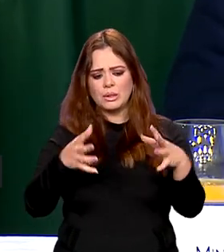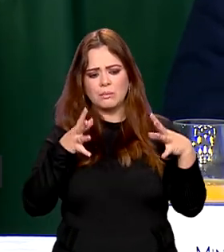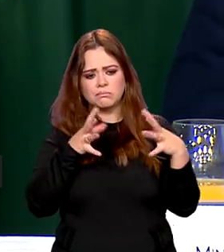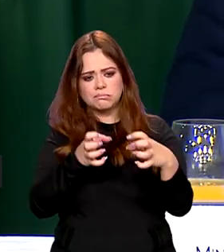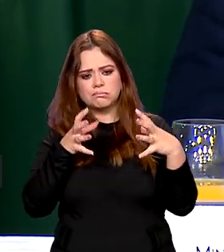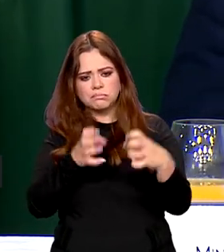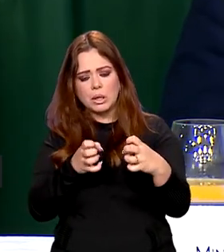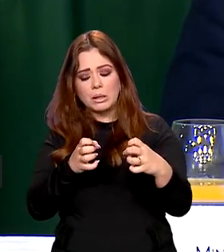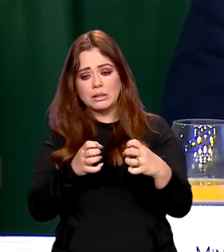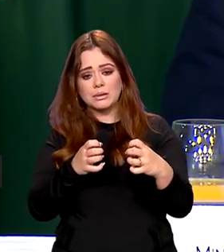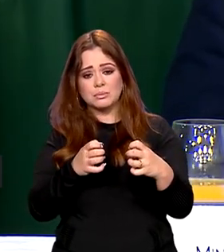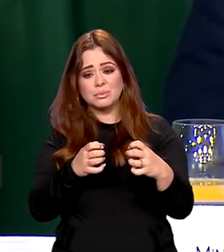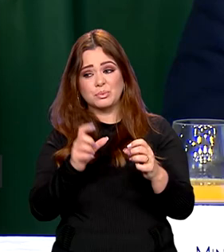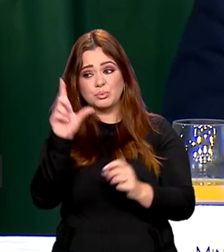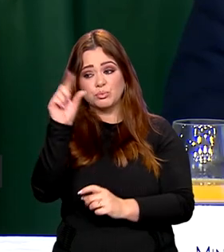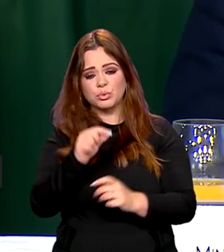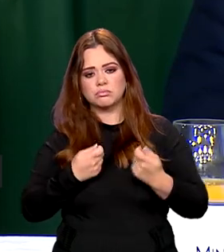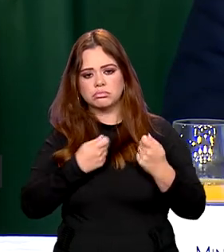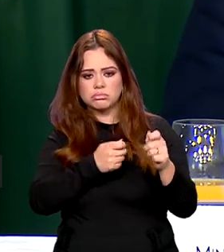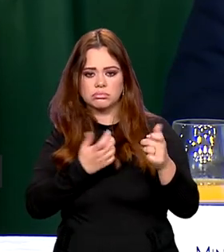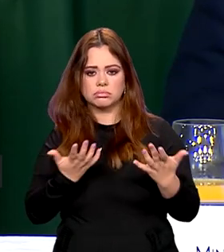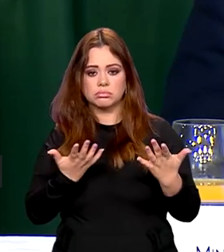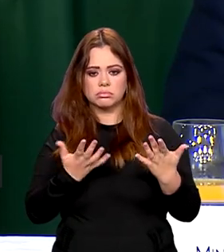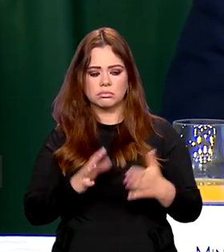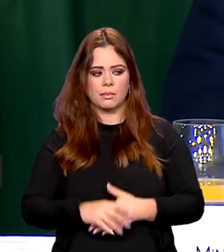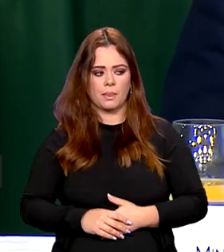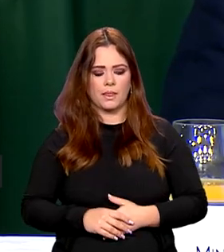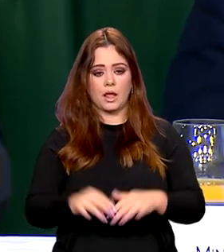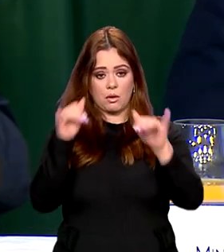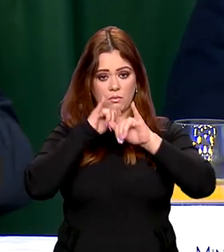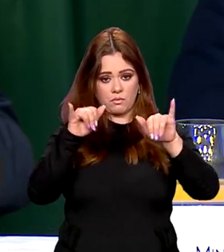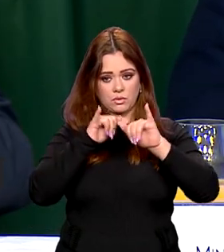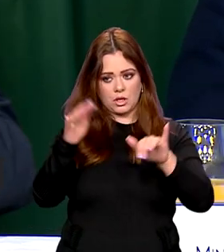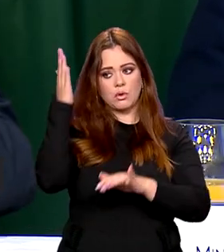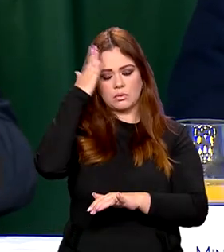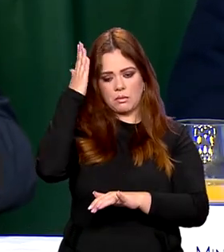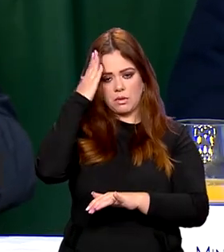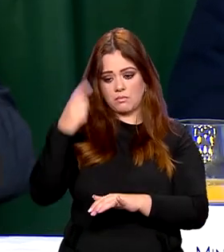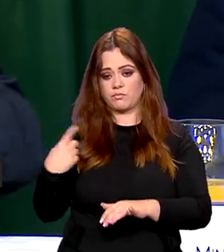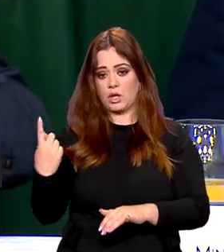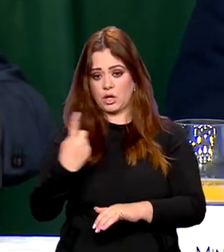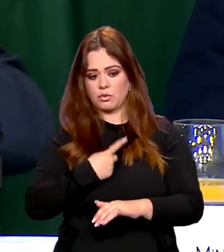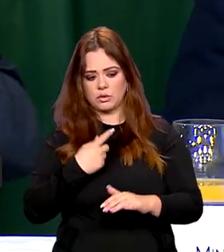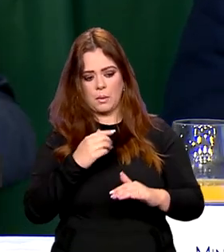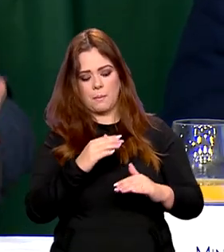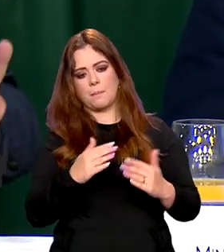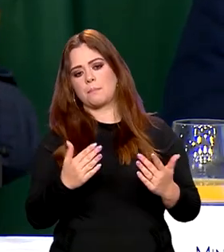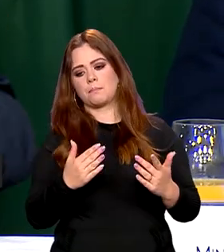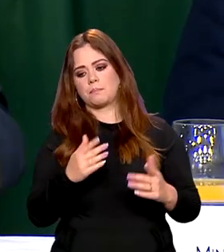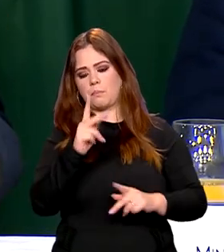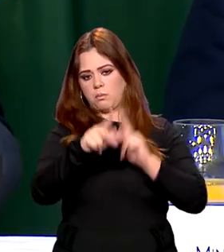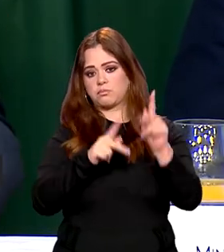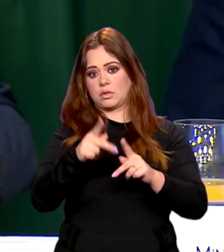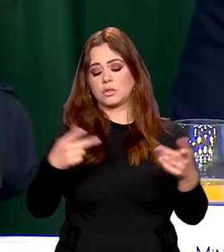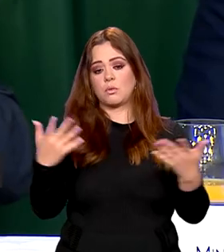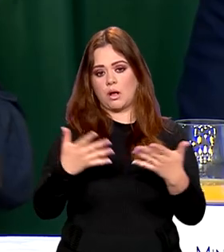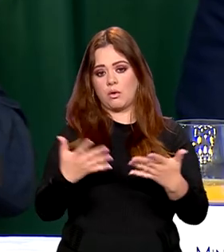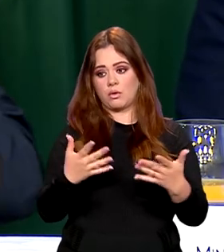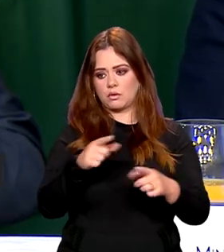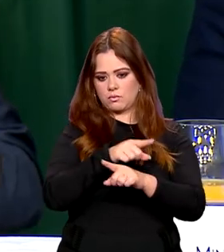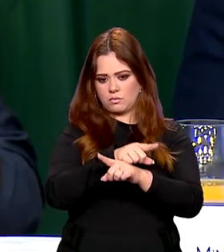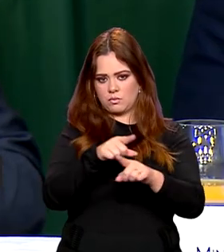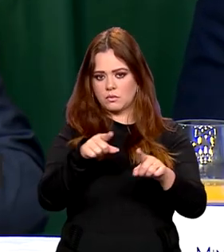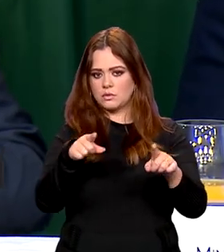defender. Esse é o dado concreto. É importante saber que a nossa geração, e vocês fazem parte da minha geração,